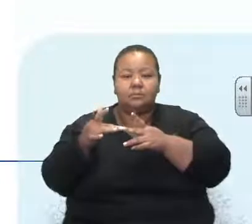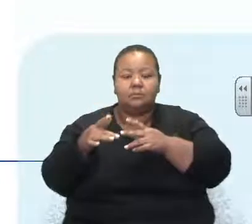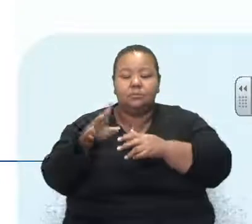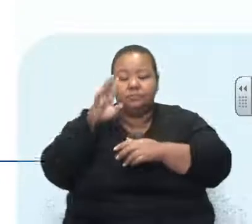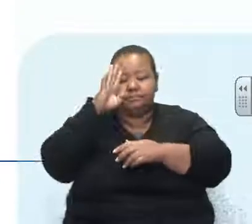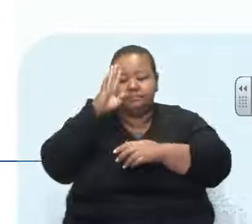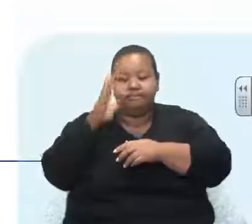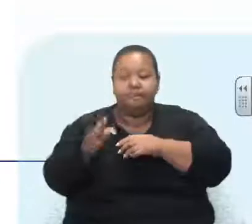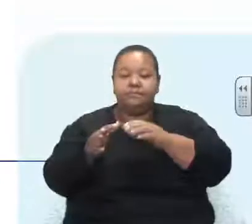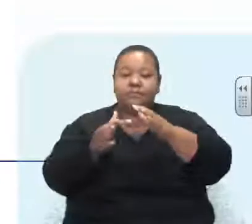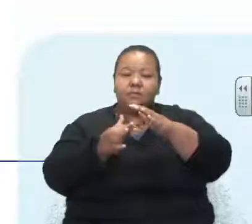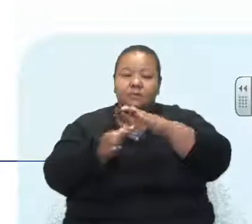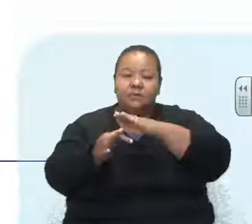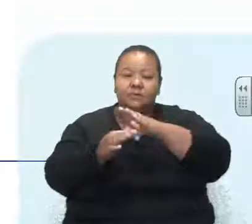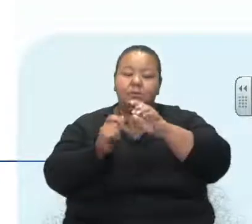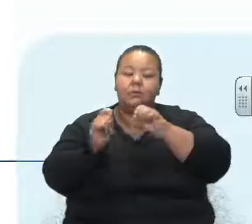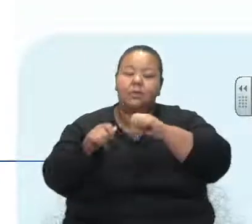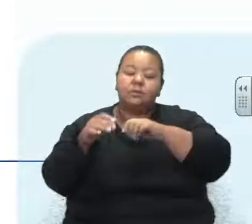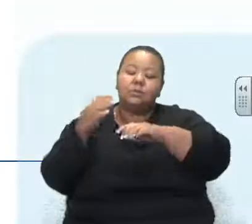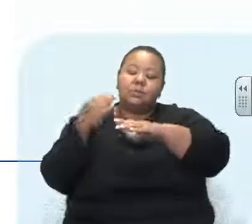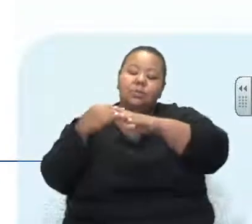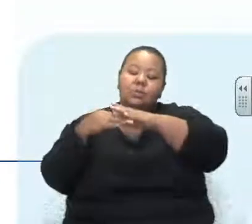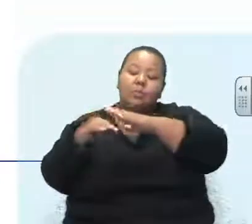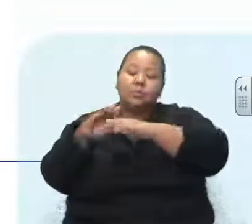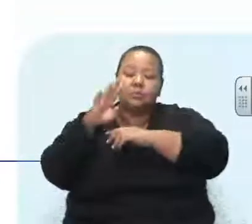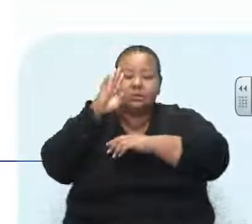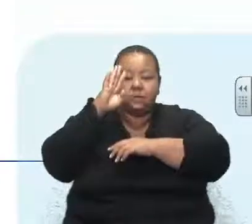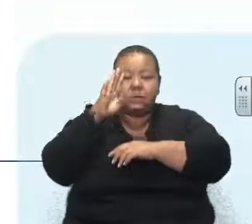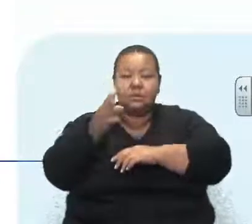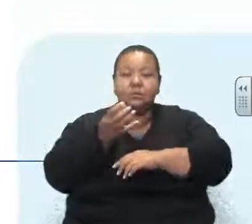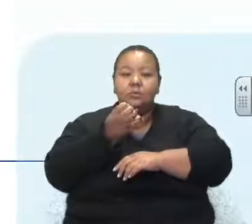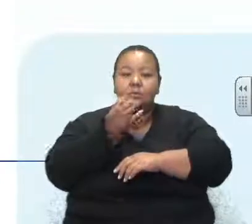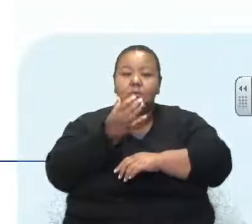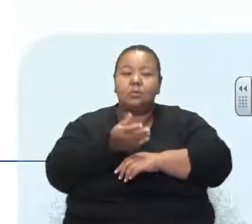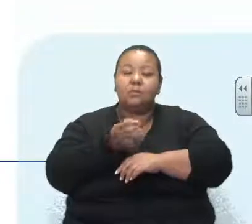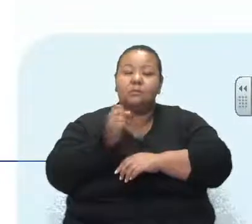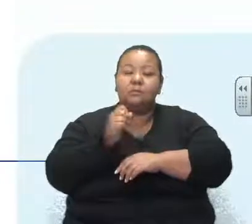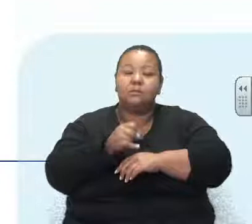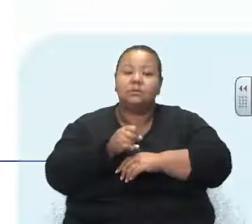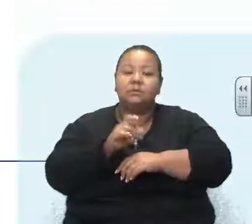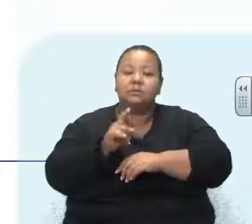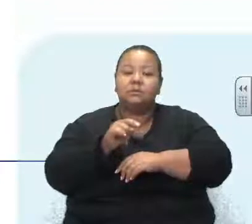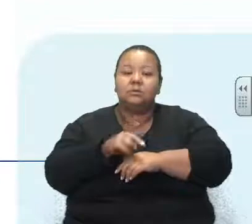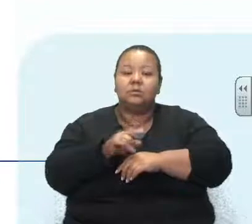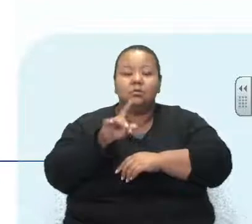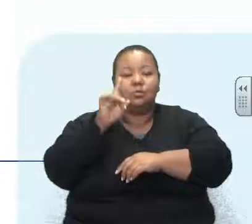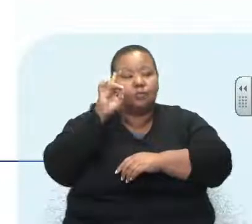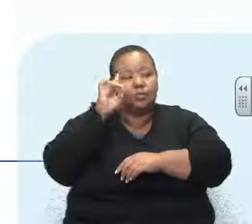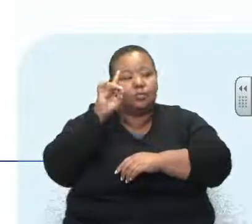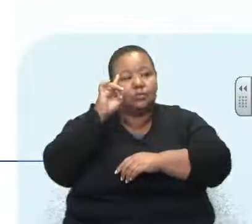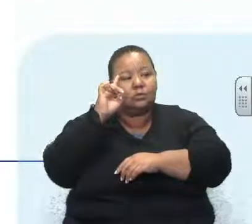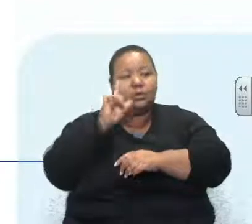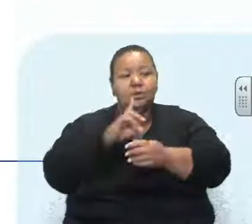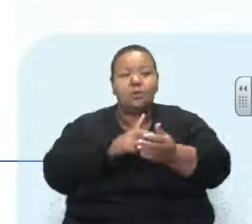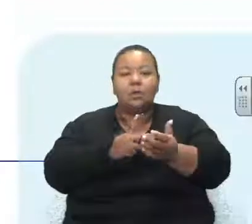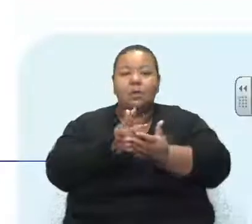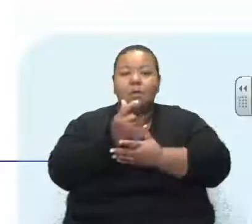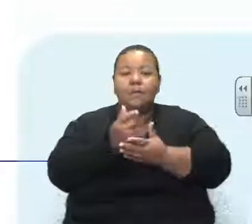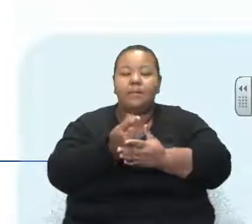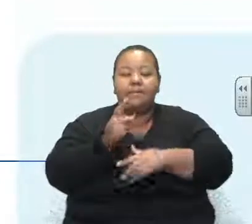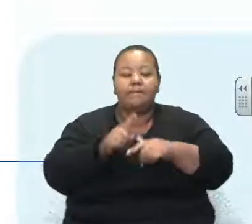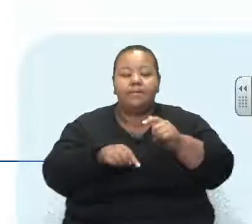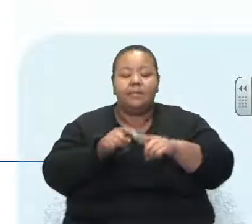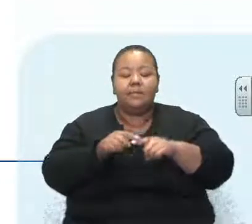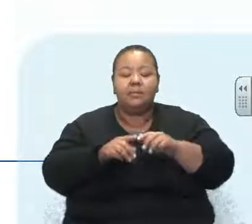você pode já mandar para o fornecedor diretamente. Mas é interessante, sim, não sair todos os dias fazendo compras de mercadoria,